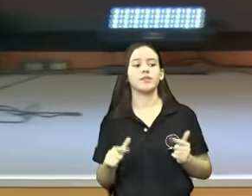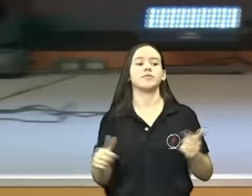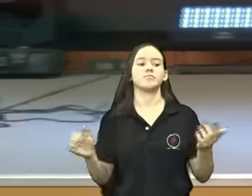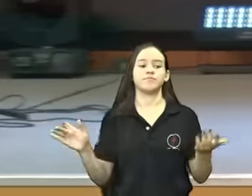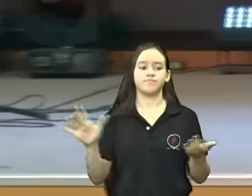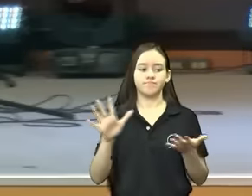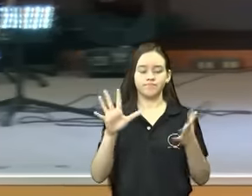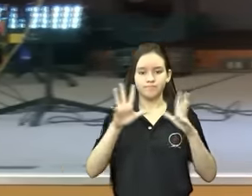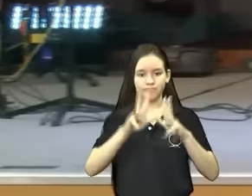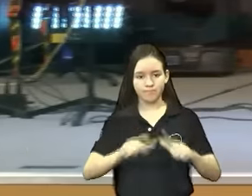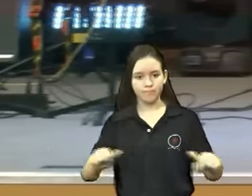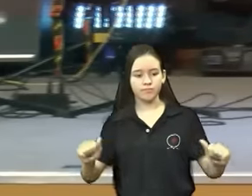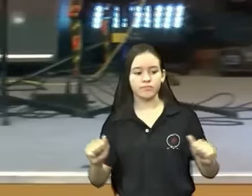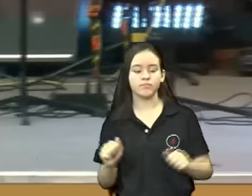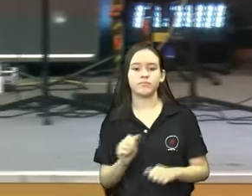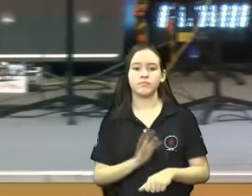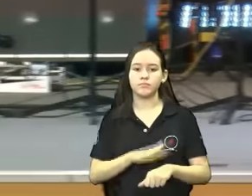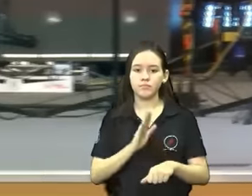destrói